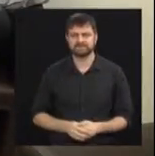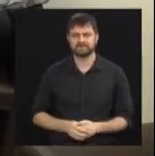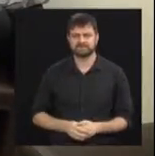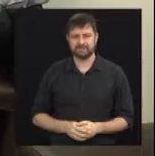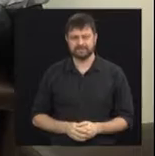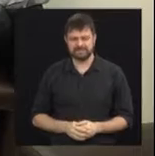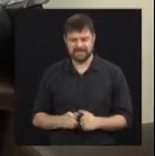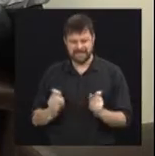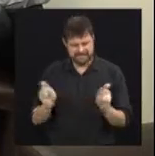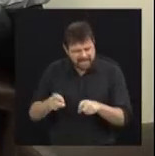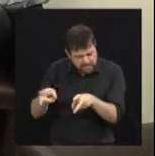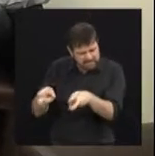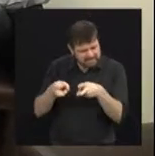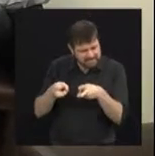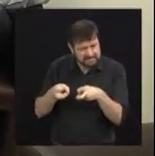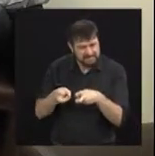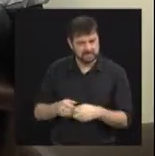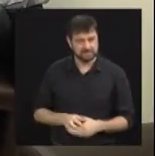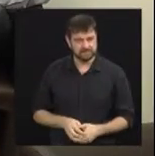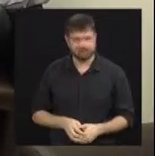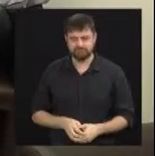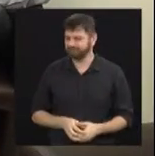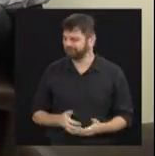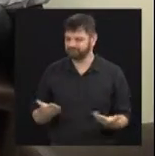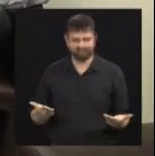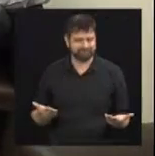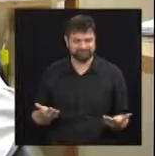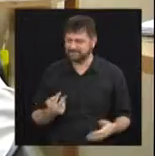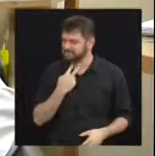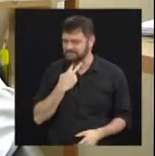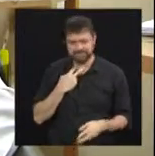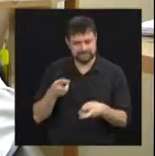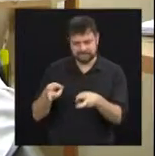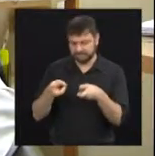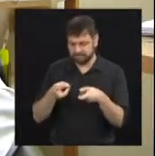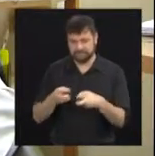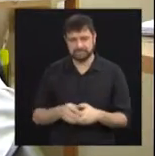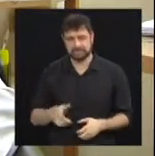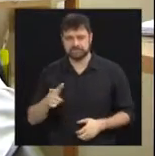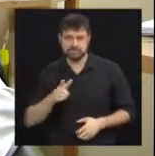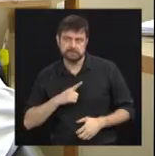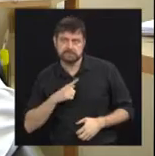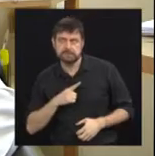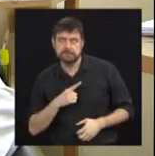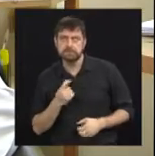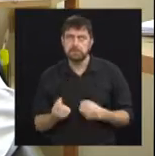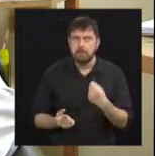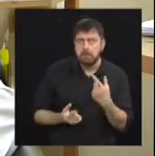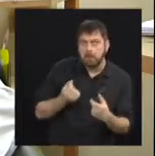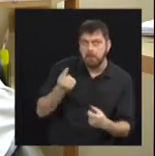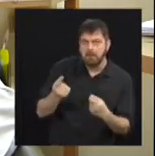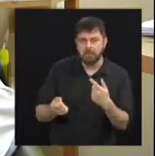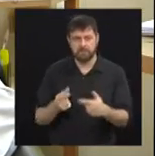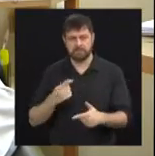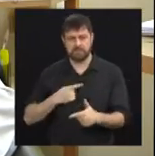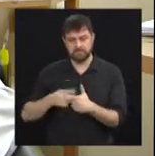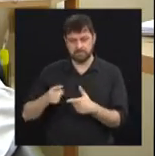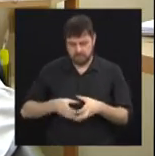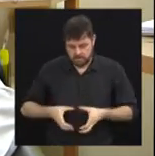ela dá sinais ou não? Nem sempre. Existem algumas situações, por exemplo, no caso